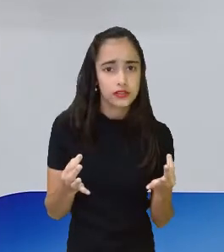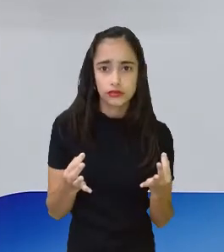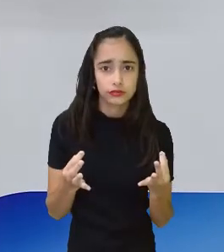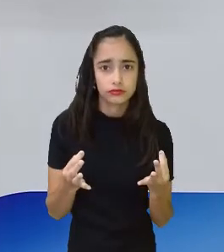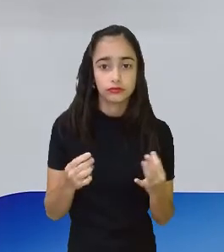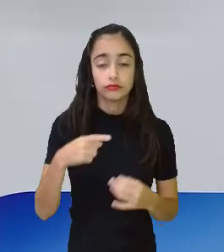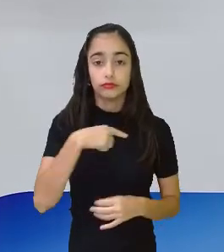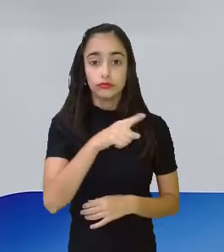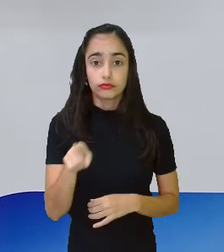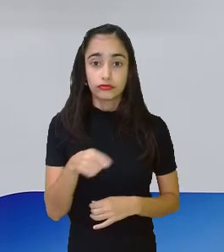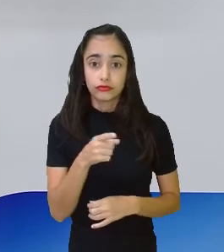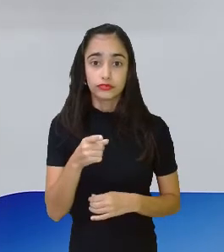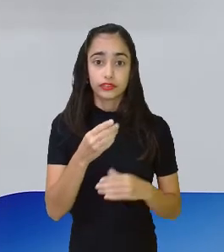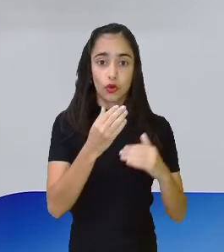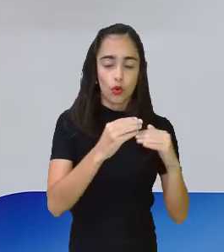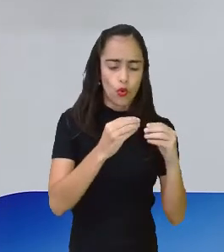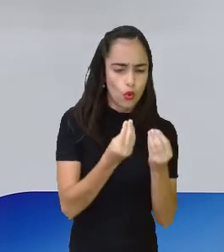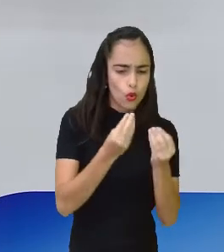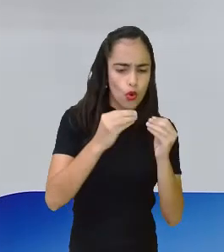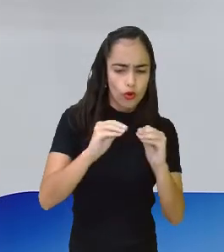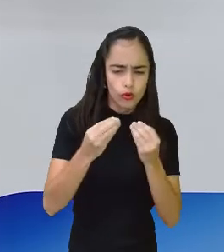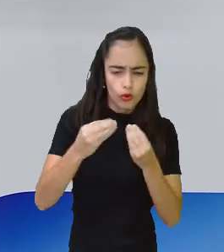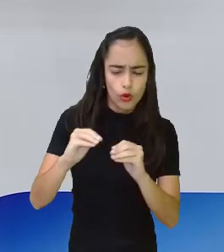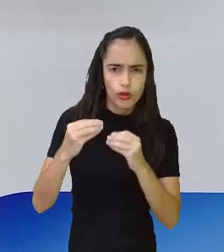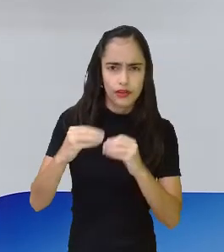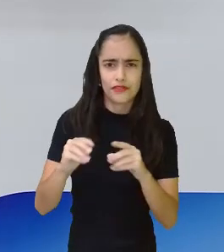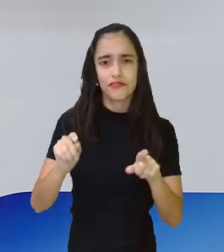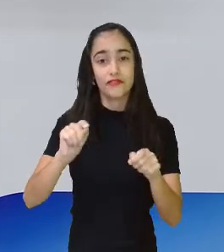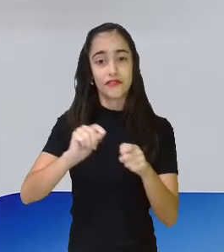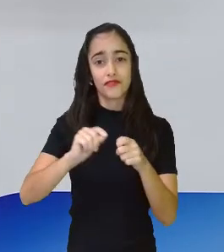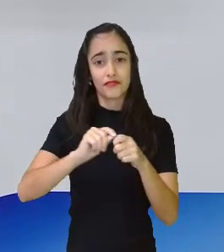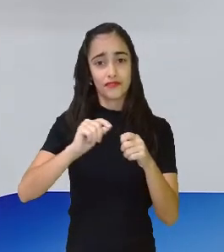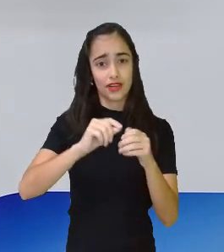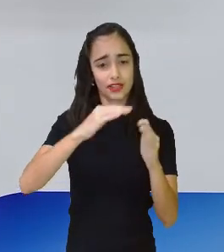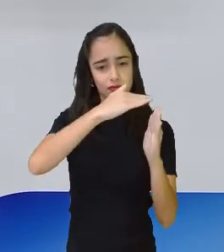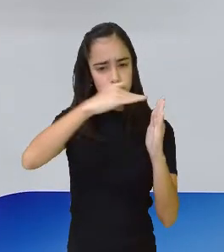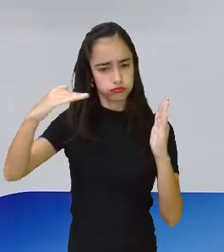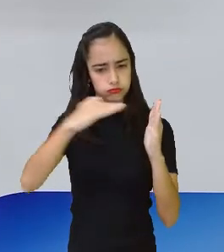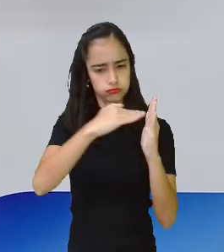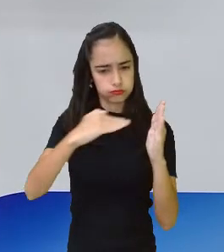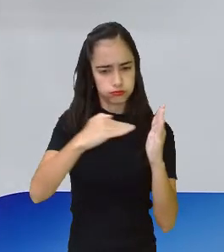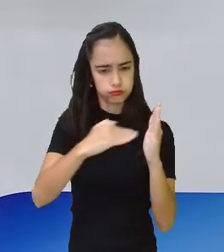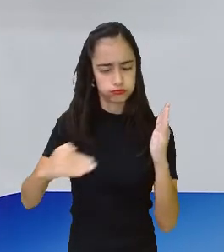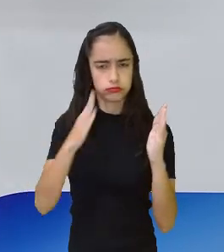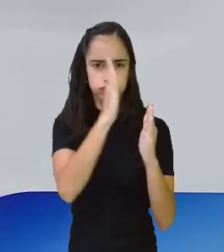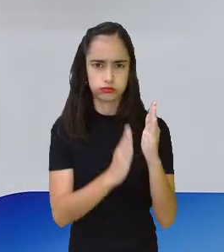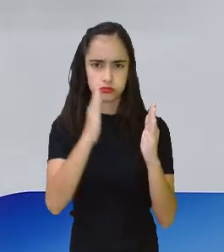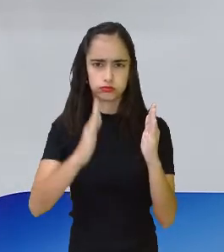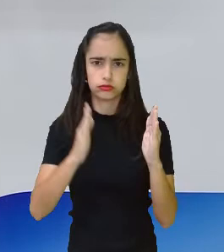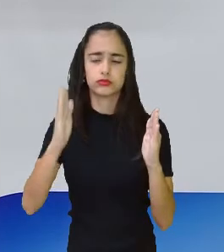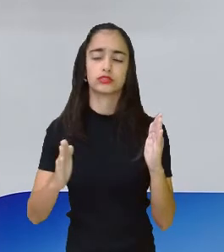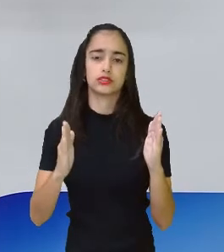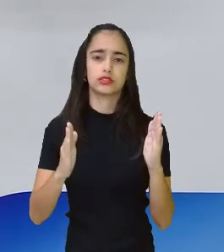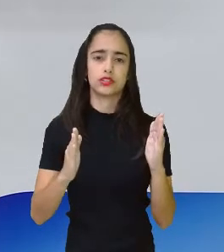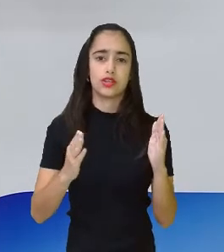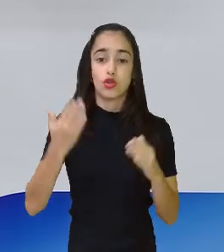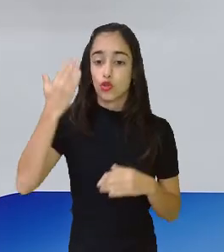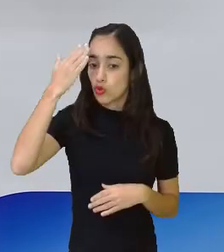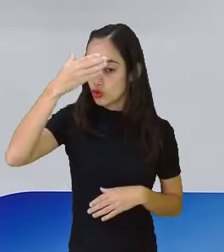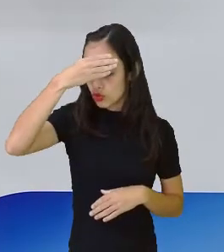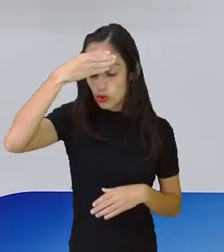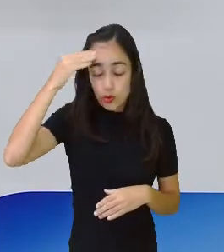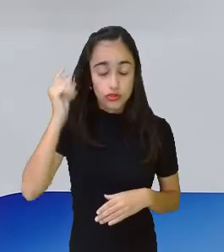vão colocar isso. Faça um quadro de valor e lugar para não ter problema. Não esquece, vírgula